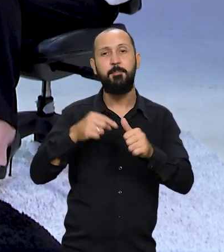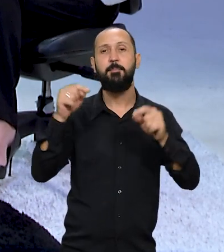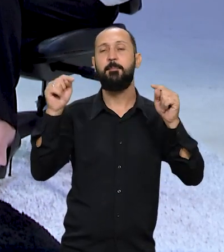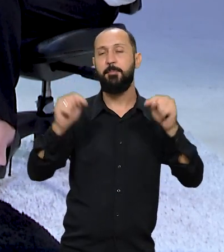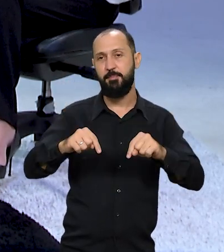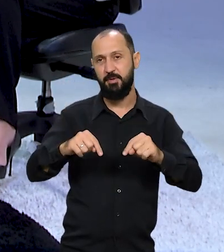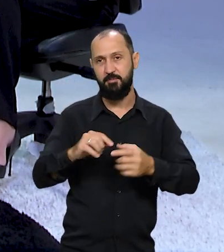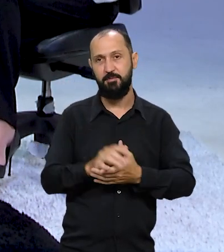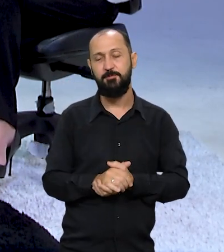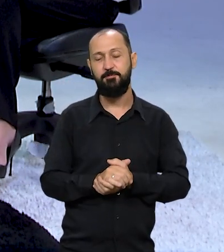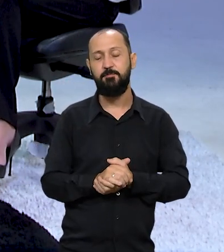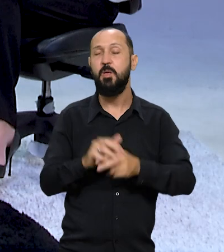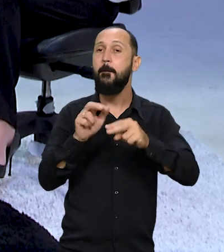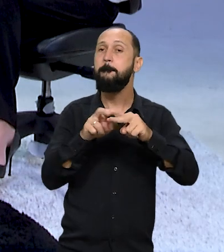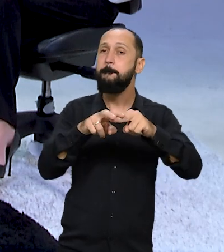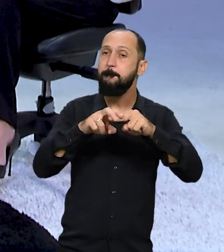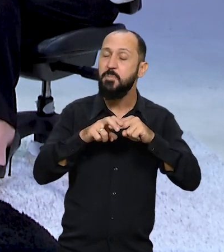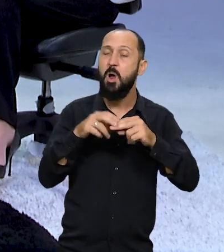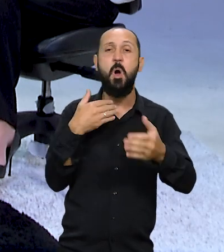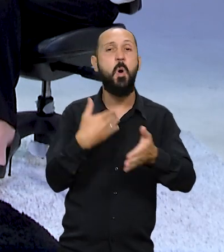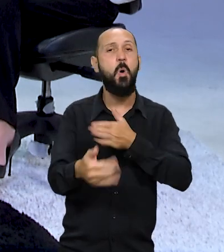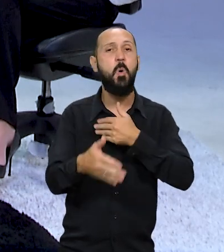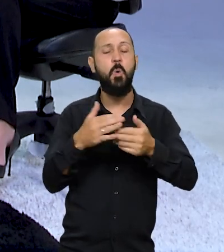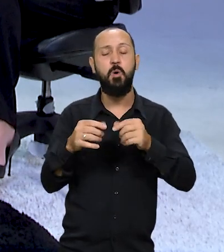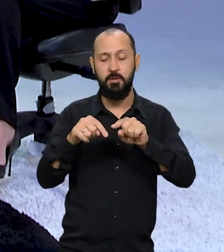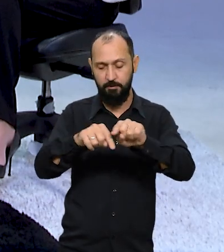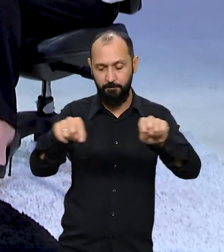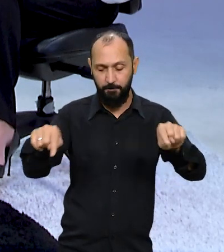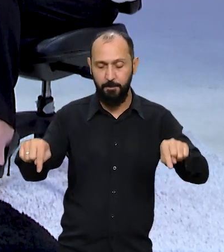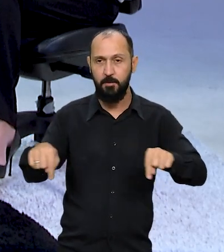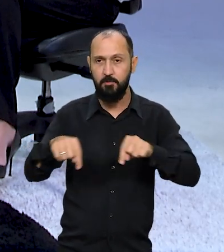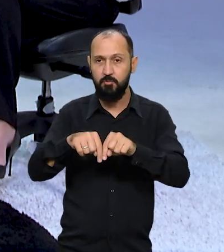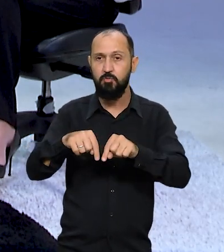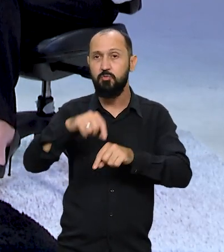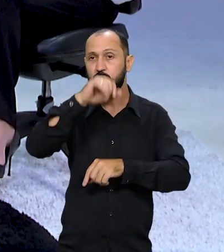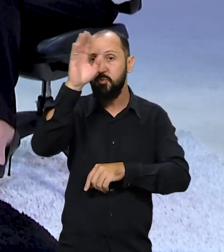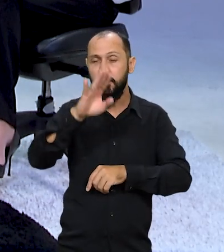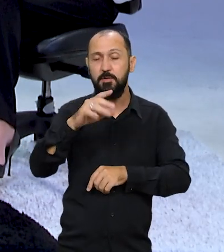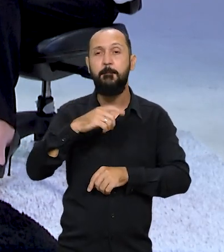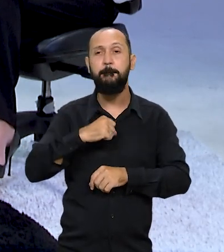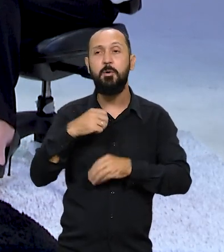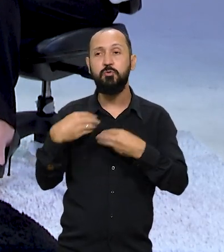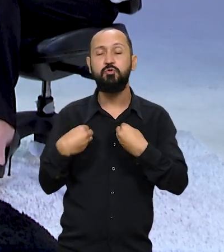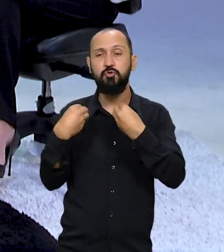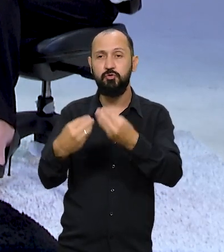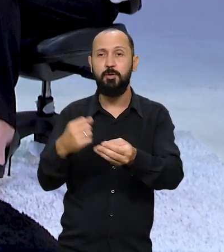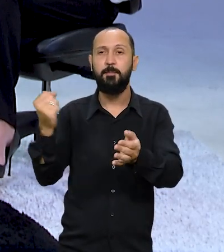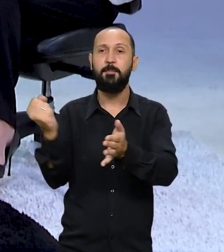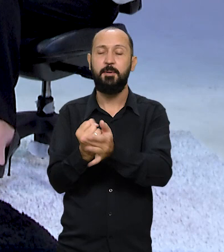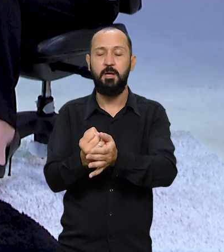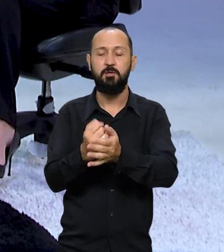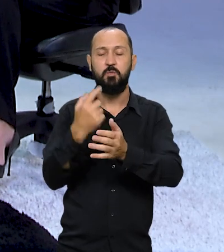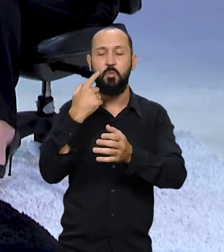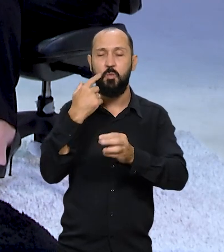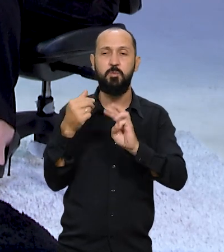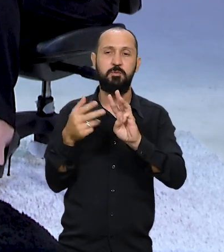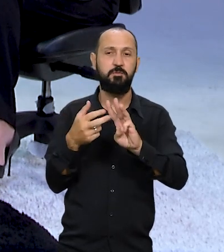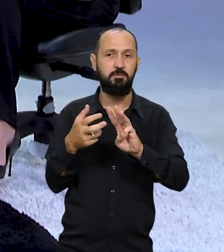conta disso, o Supremo Tribunal Federal lança a mão, aí abre mão desses 15 anos de uma jurisprudência que já